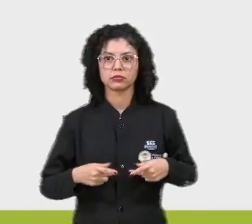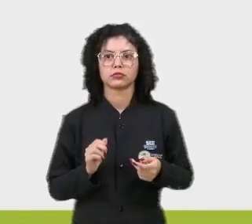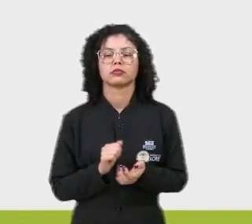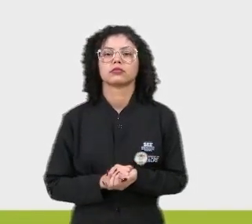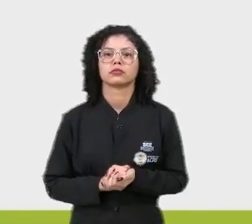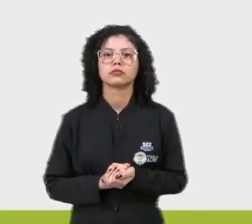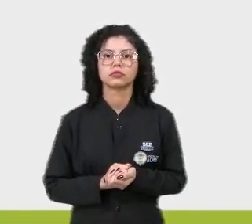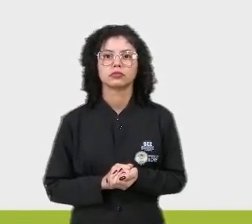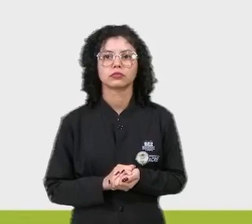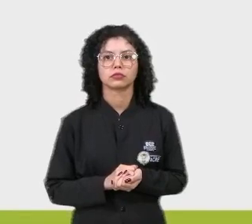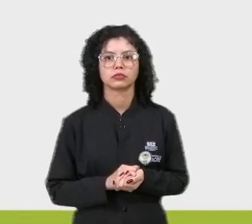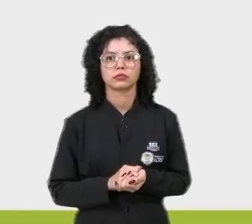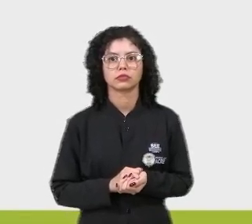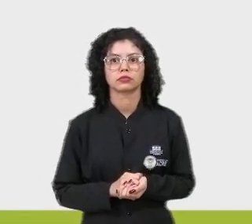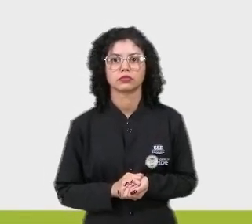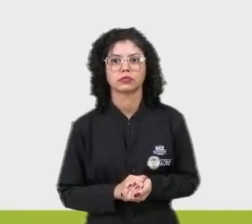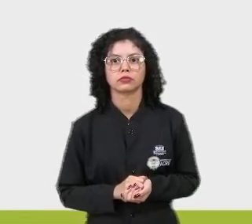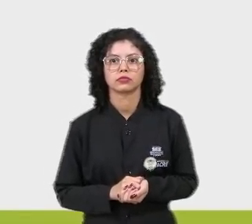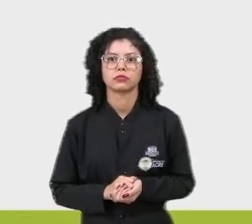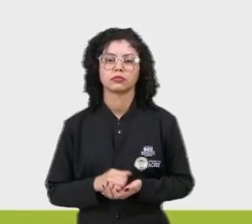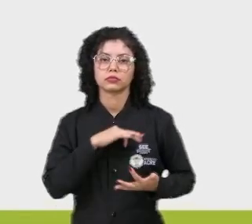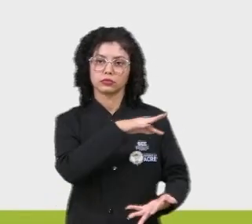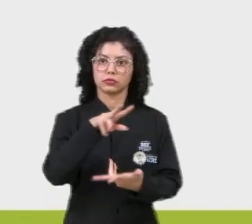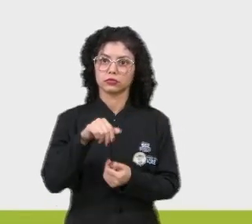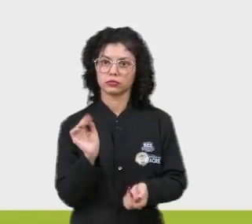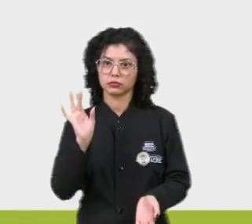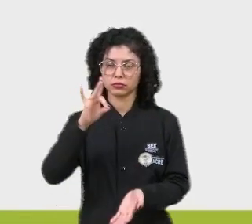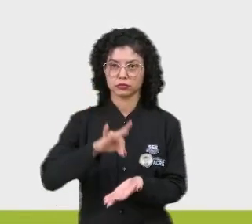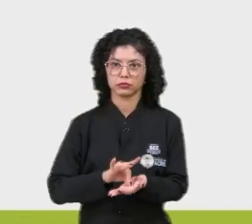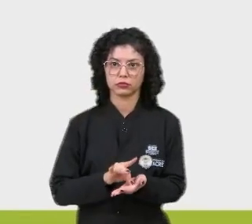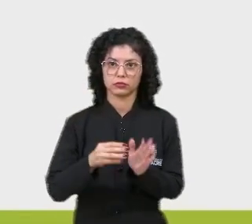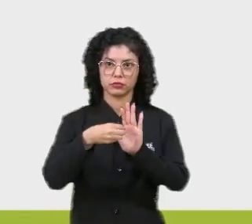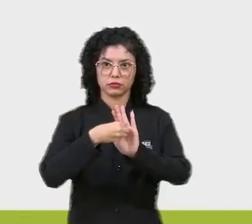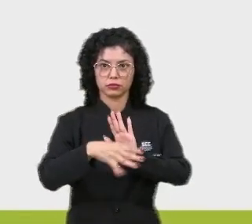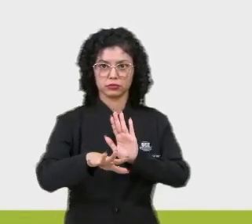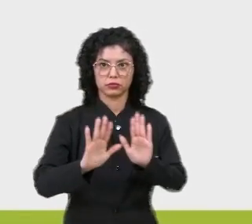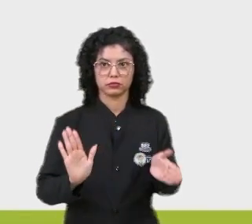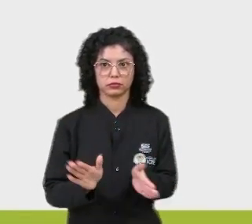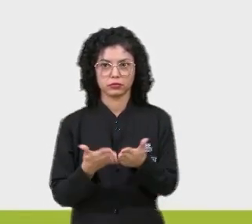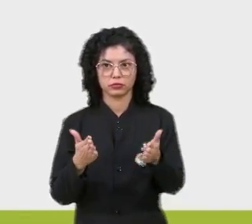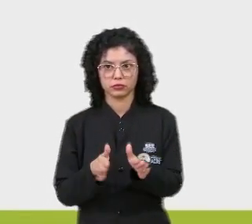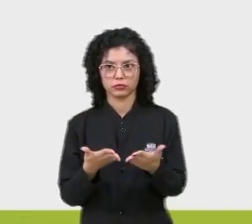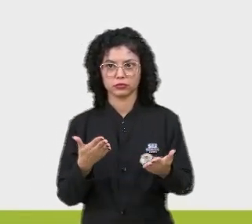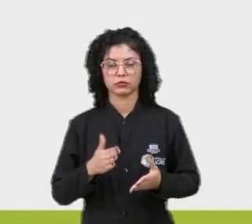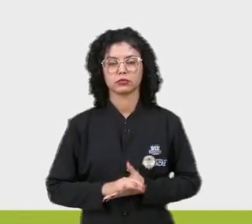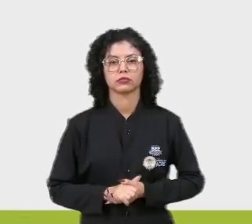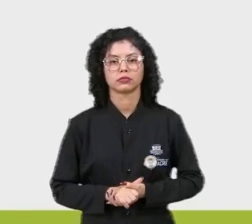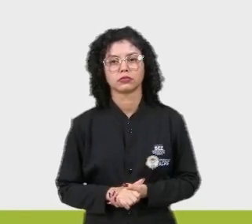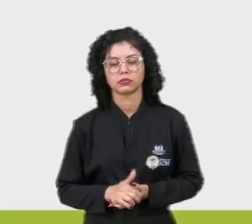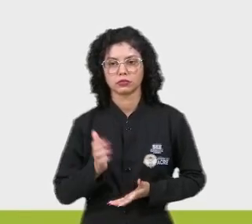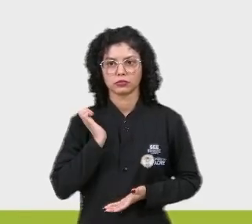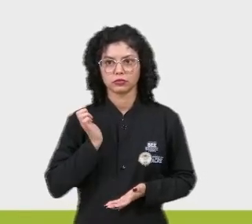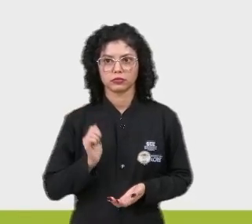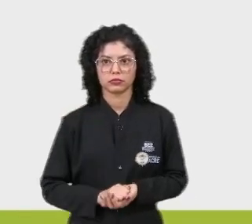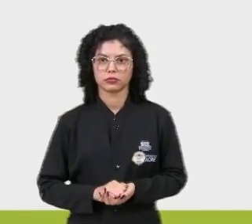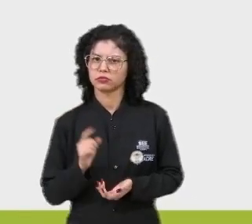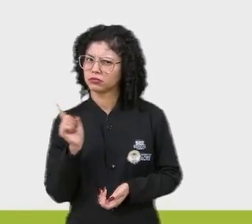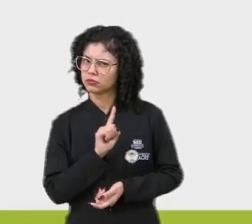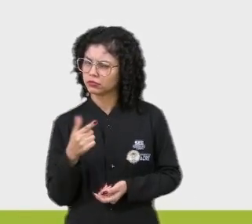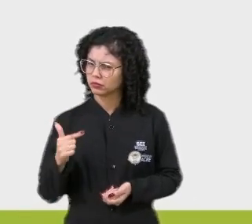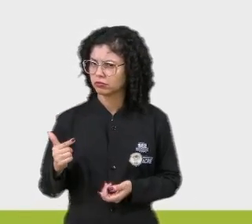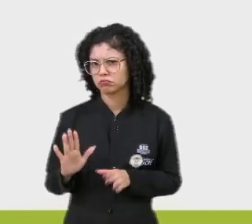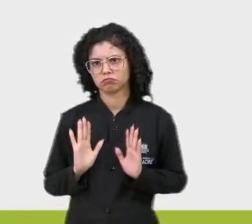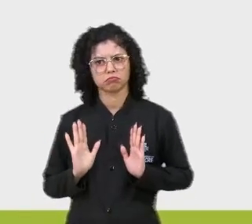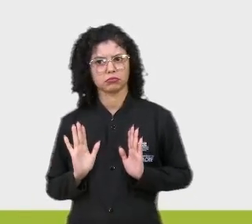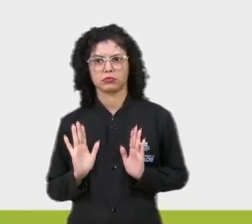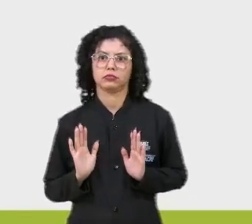a personificação para opor o mundo real pobre ao mundo virtual rico não necessariamente